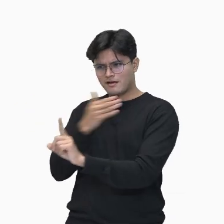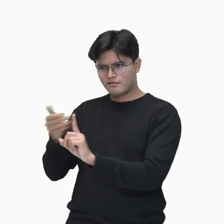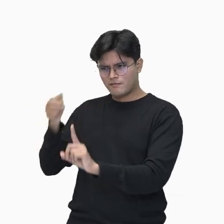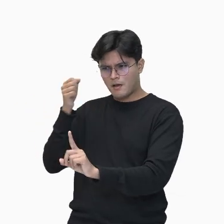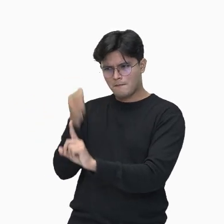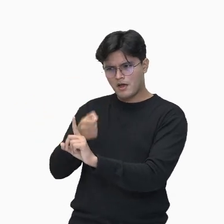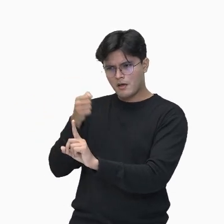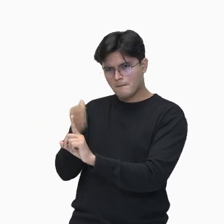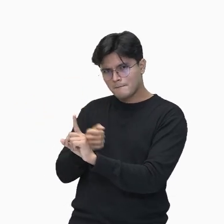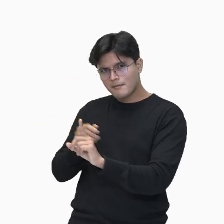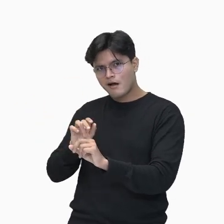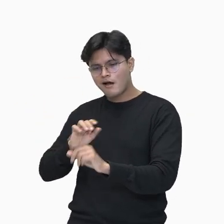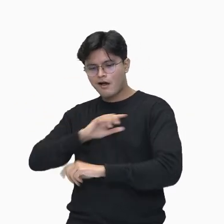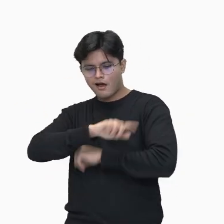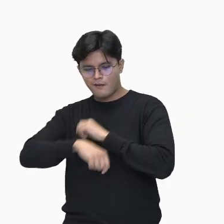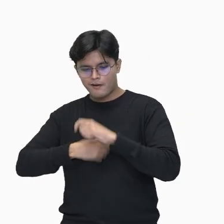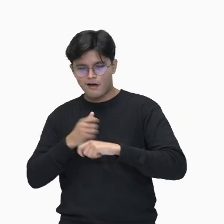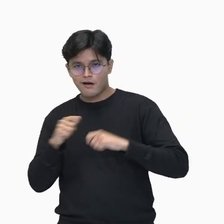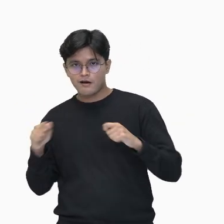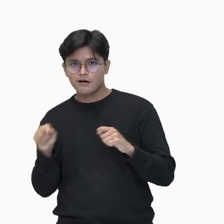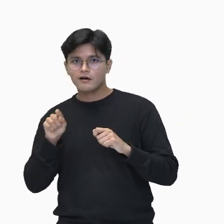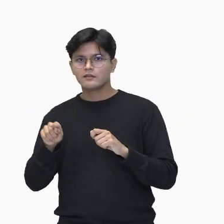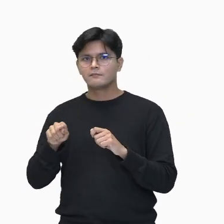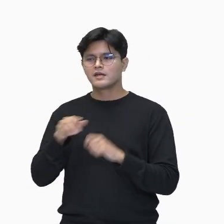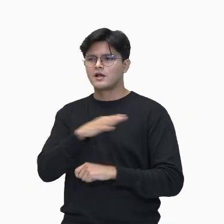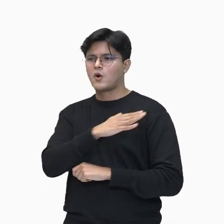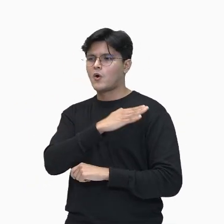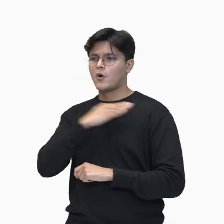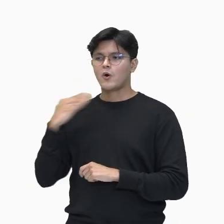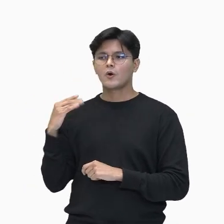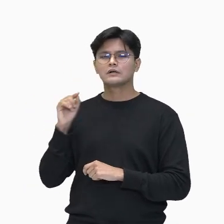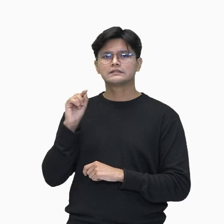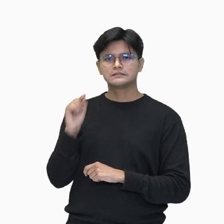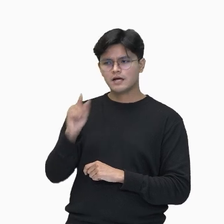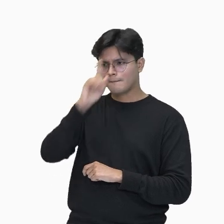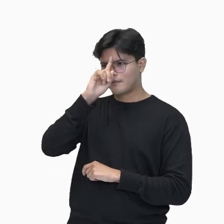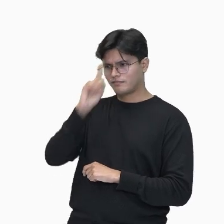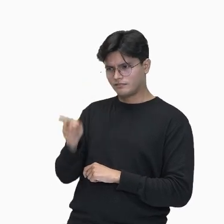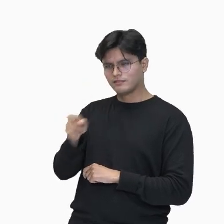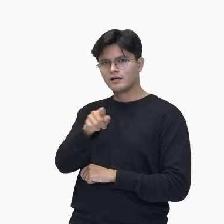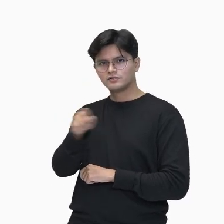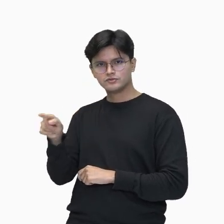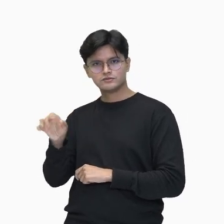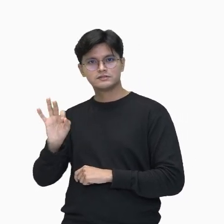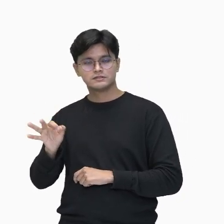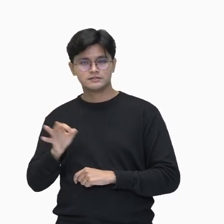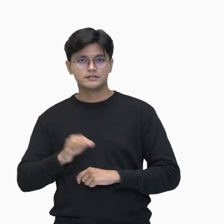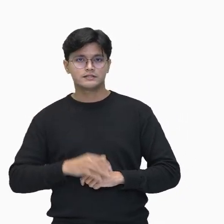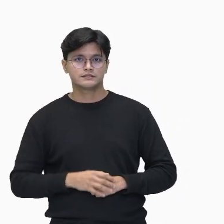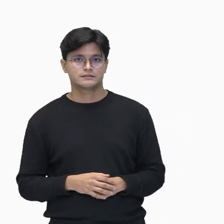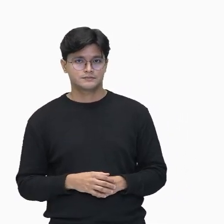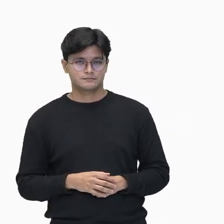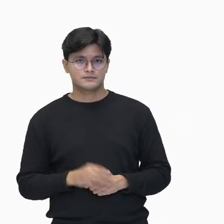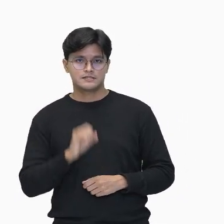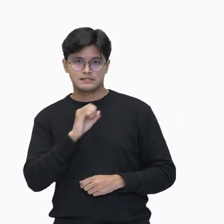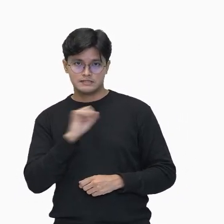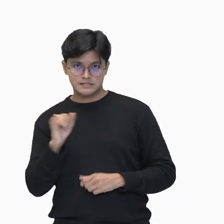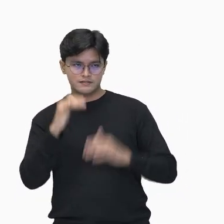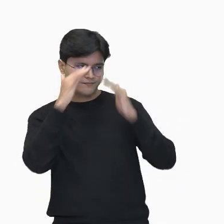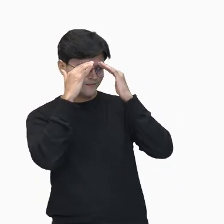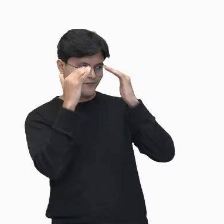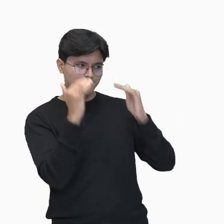decapitar as pessoas né que não fazia o que ele queriam ele fazia isso ainda